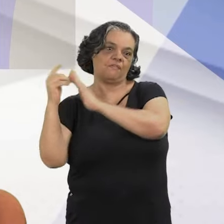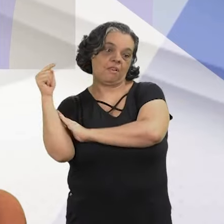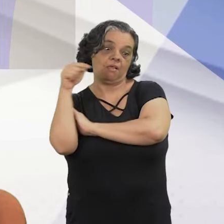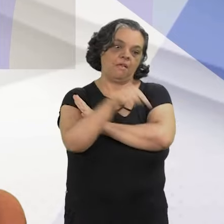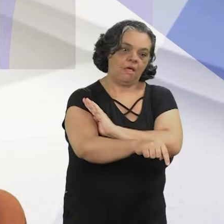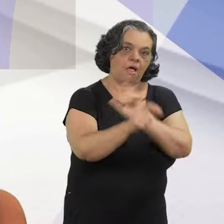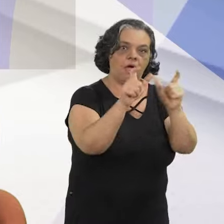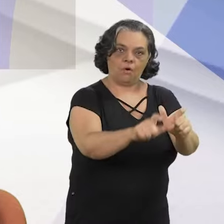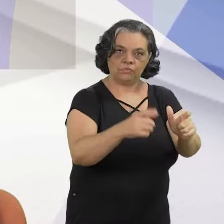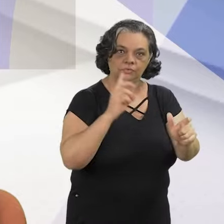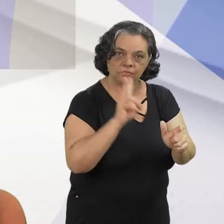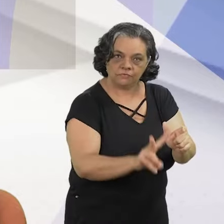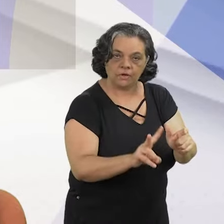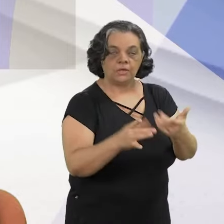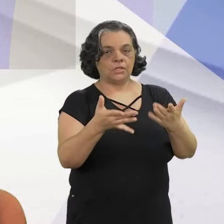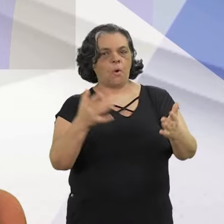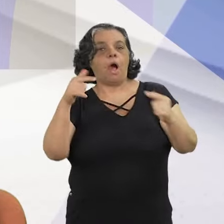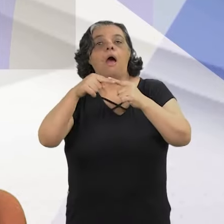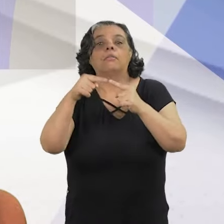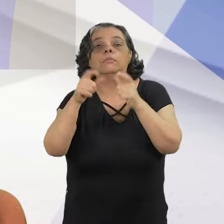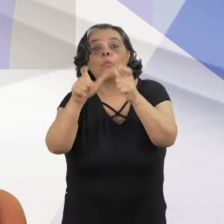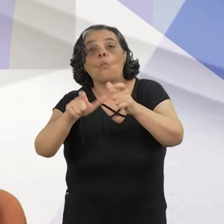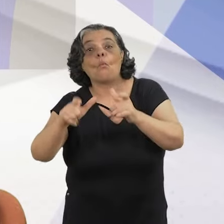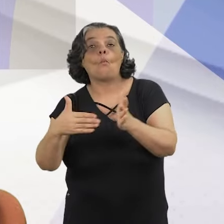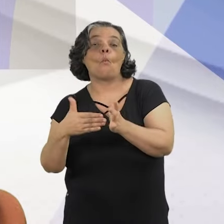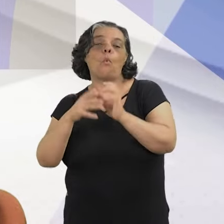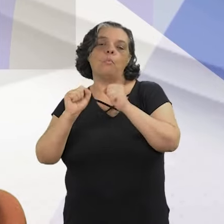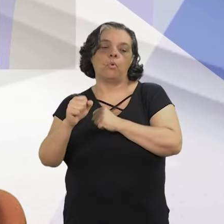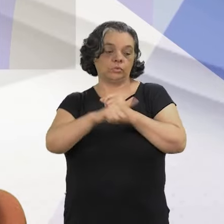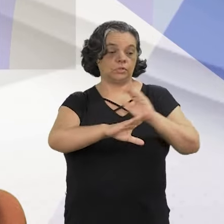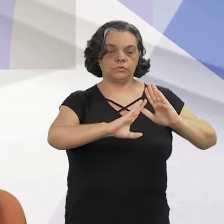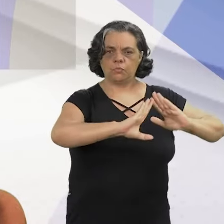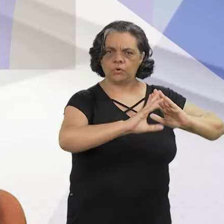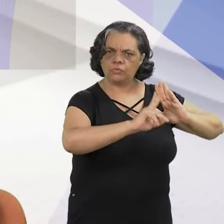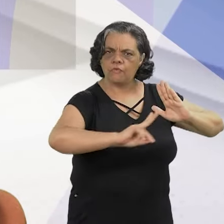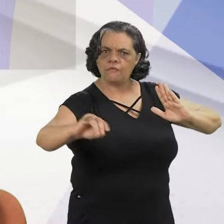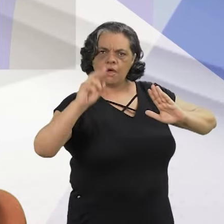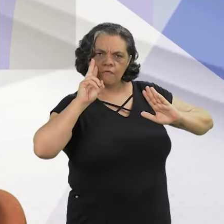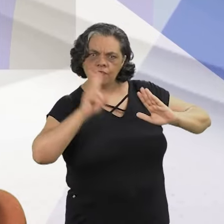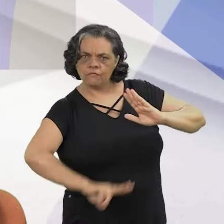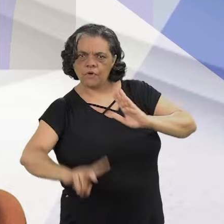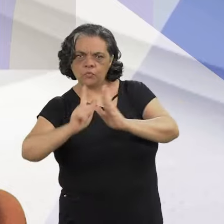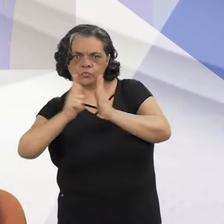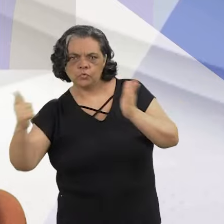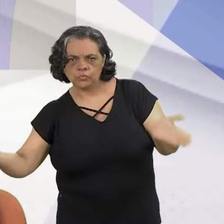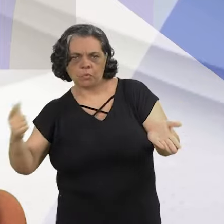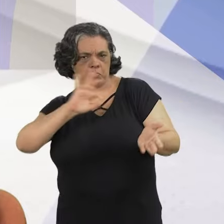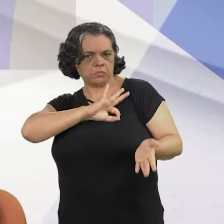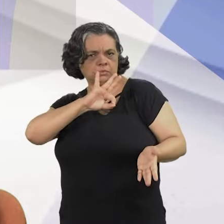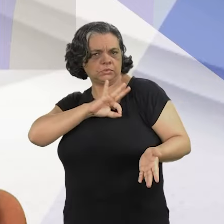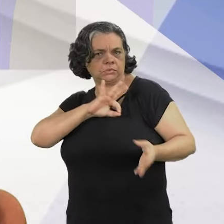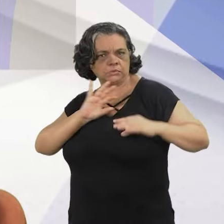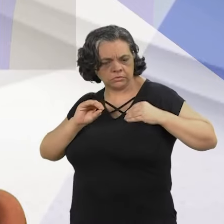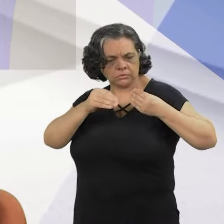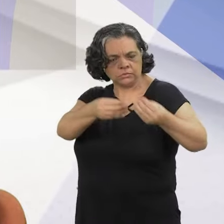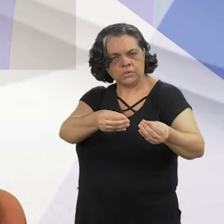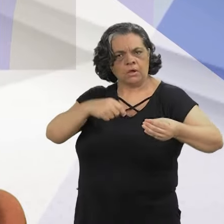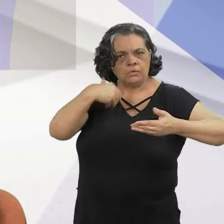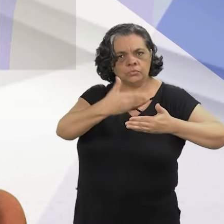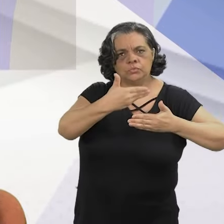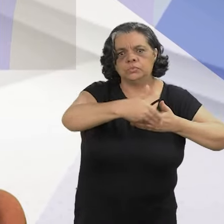porque é lá onde ela se vê então até que ponto né esse morador ele vai assistir o jornal policial dando audiência